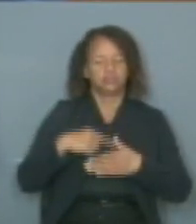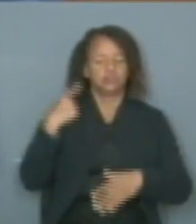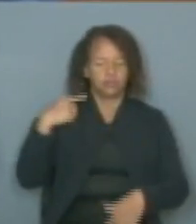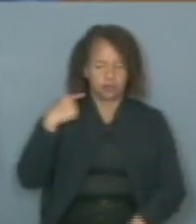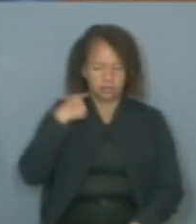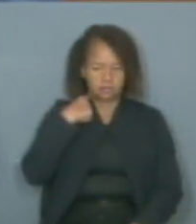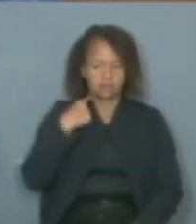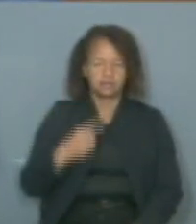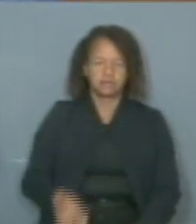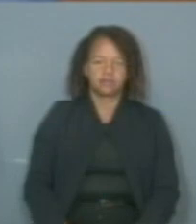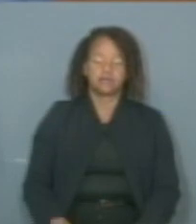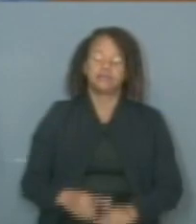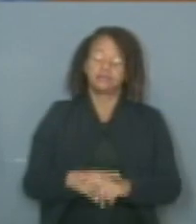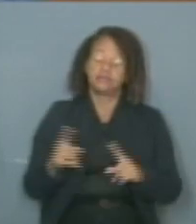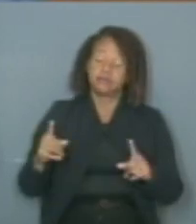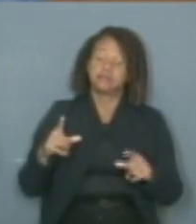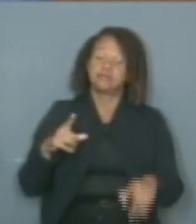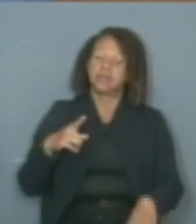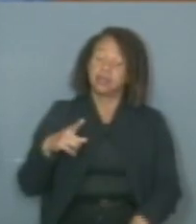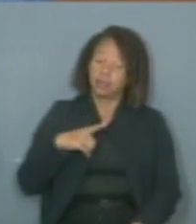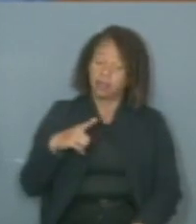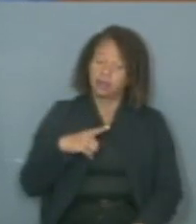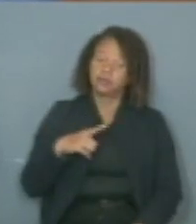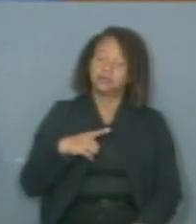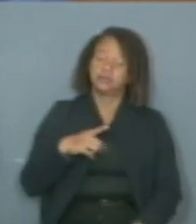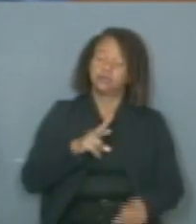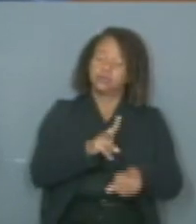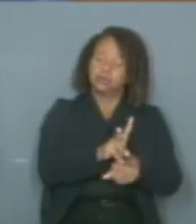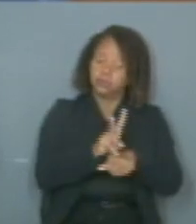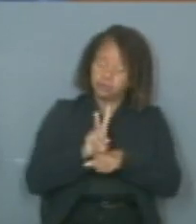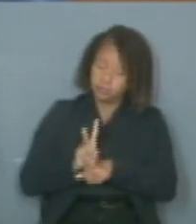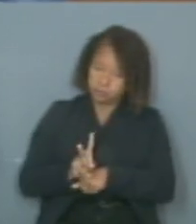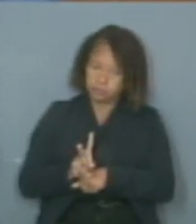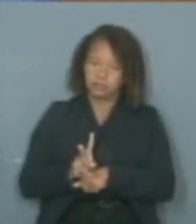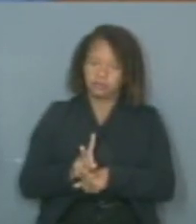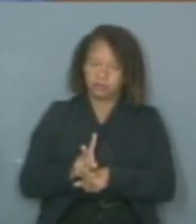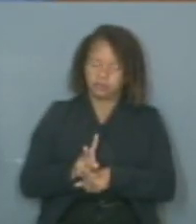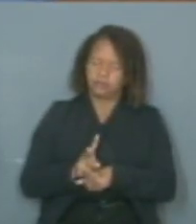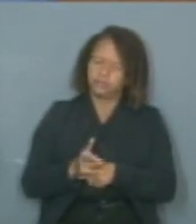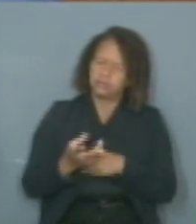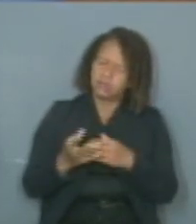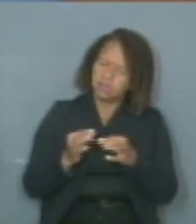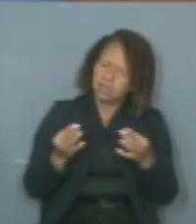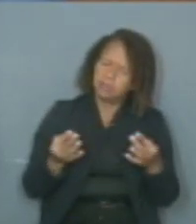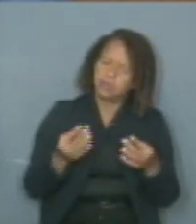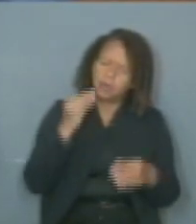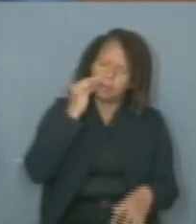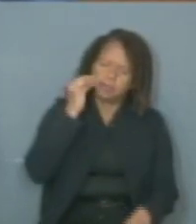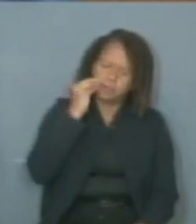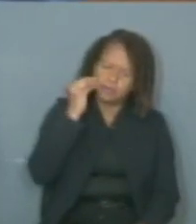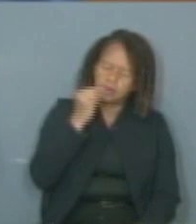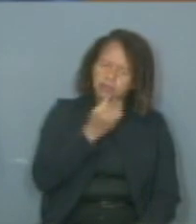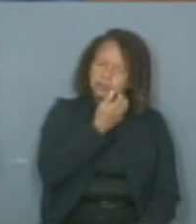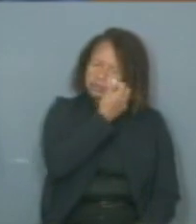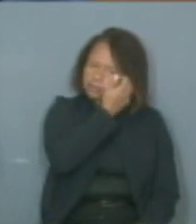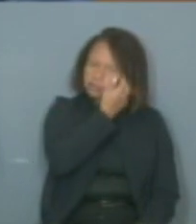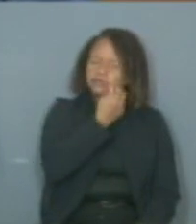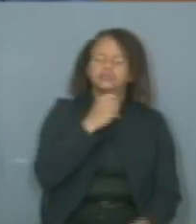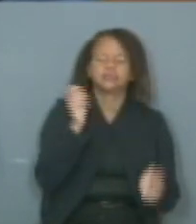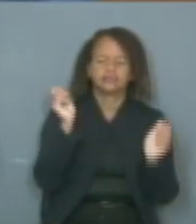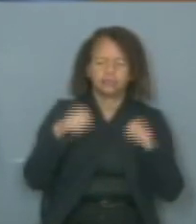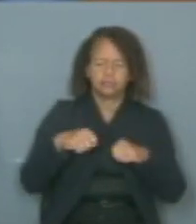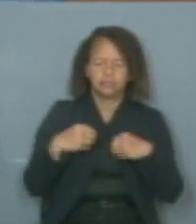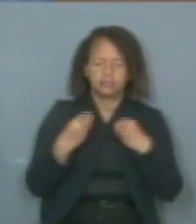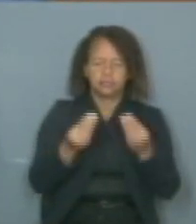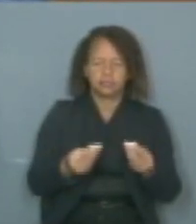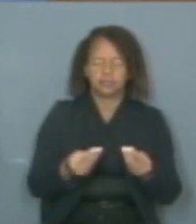mas que possa realmente dar um crédito, dar uma carência também nesse crédito e dar a